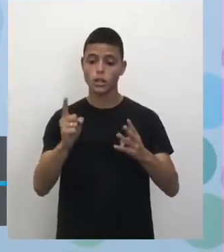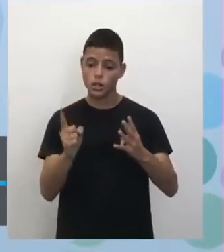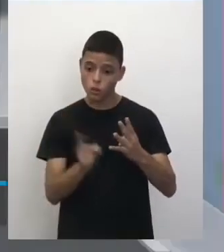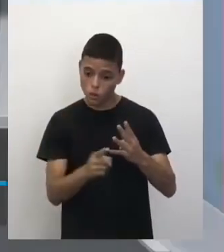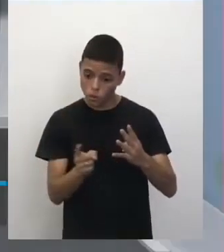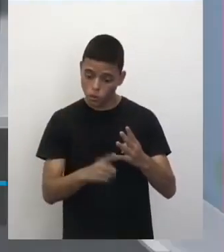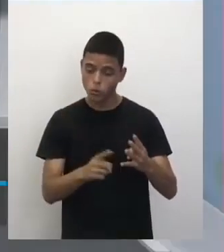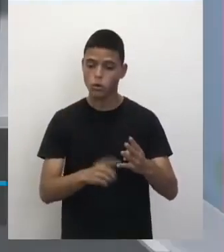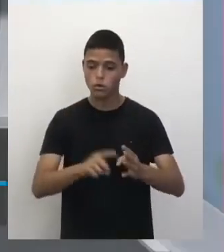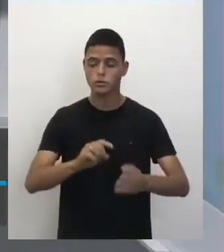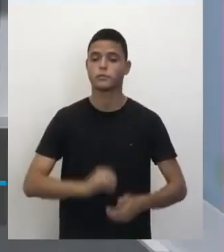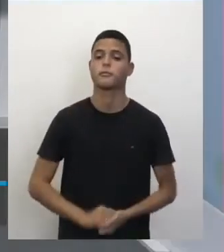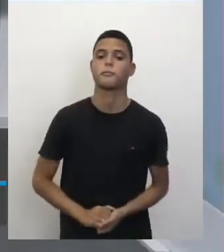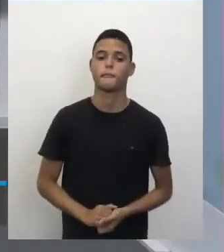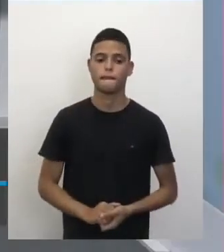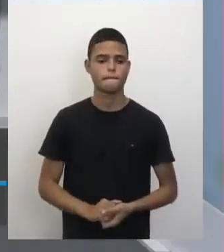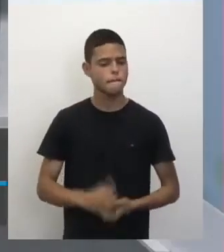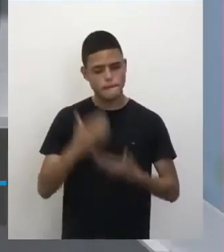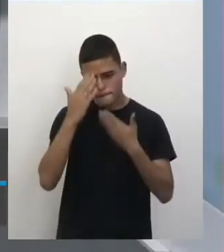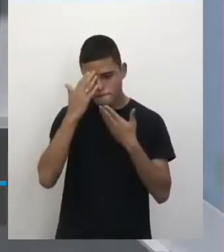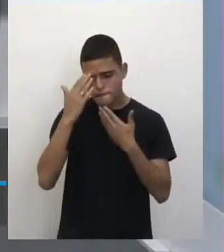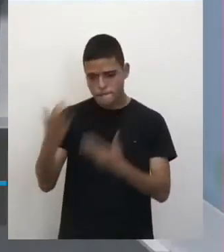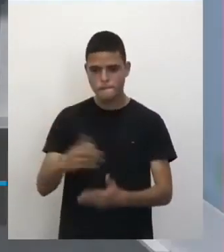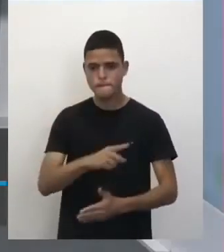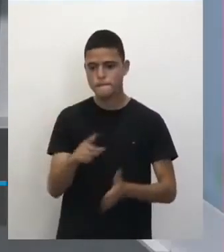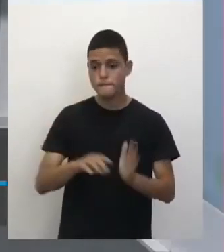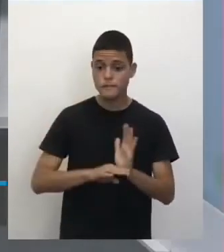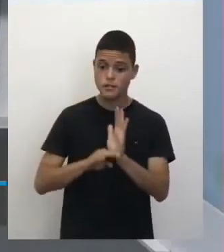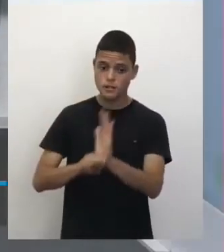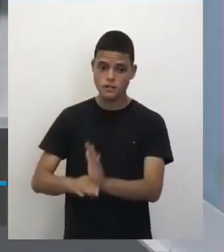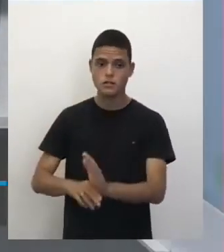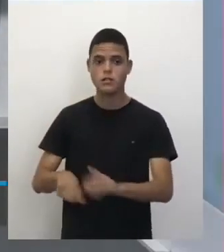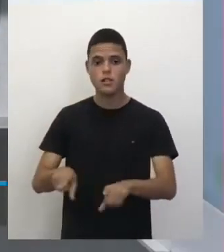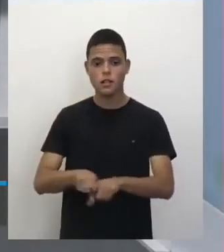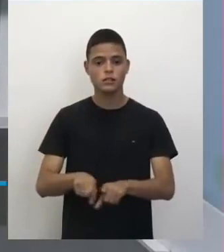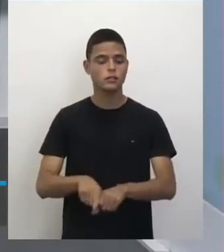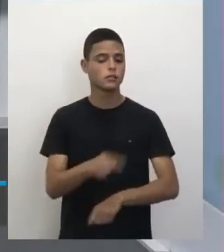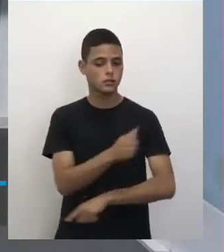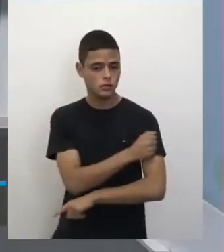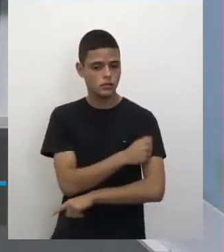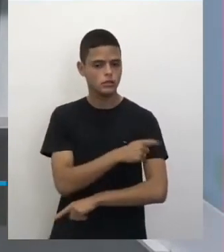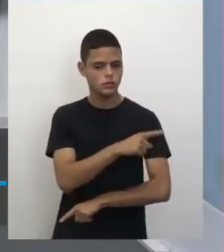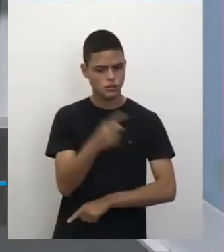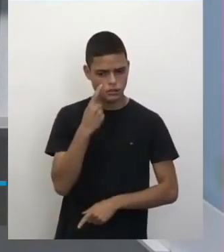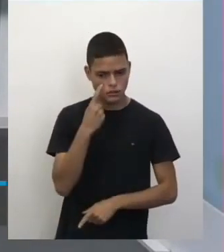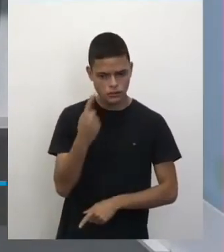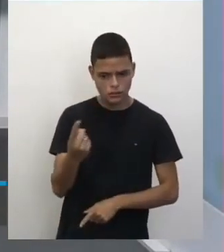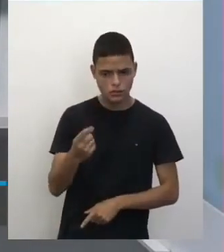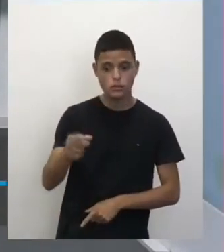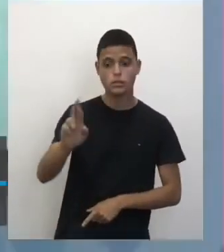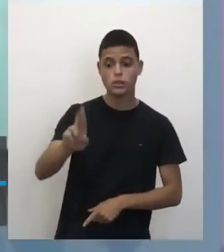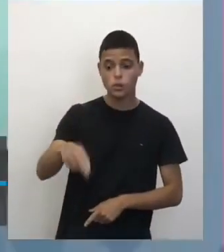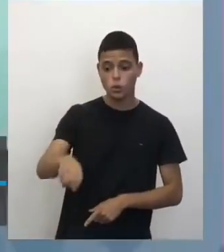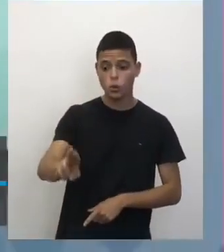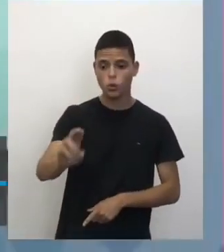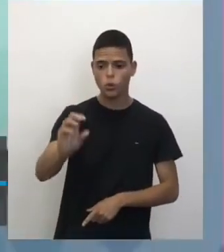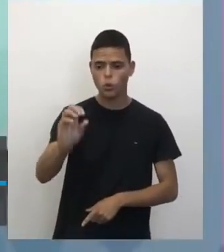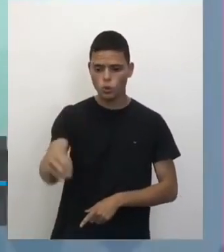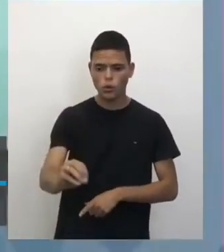disso. Que legal, Russo. Muito obrigado aí essa colaboração. Estudantes, olha o que o Russo ele mencionou aqui, 14